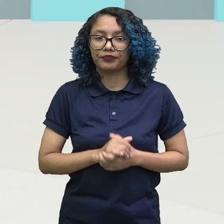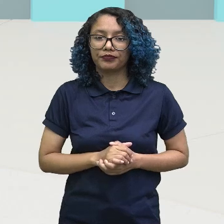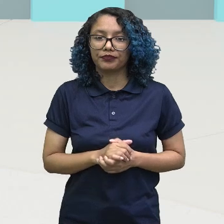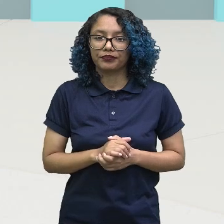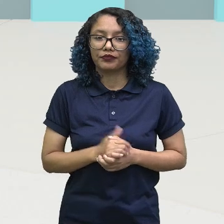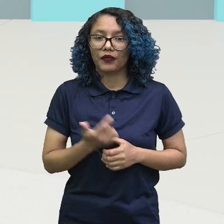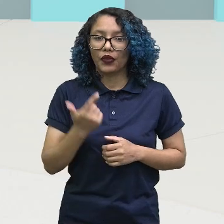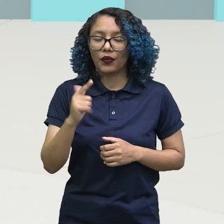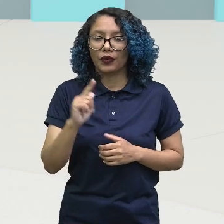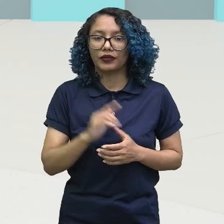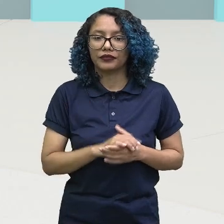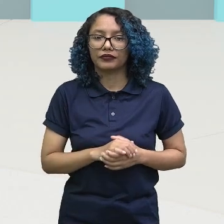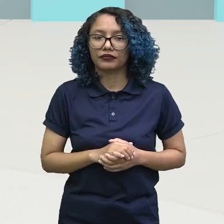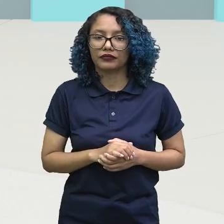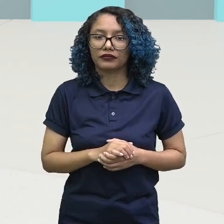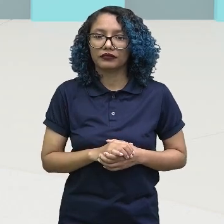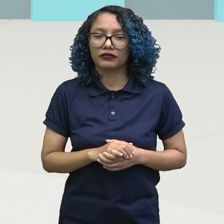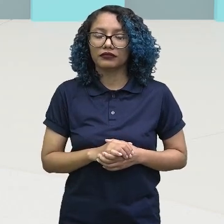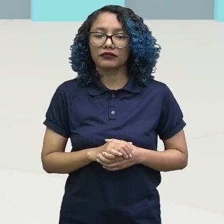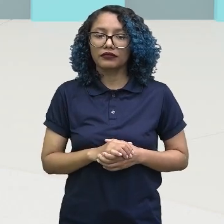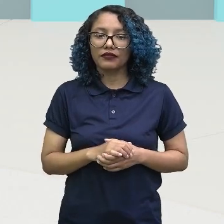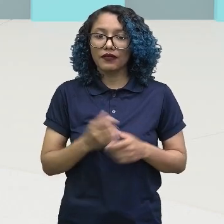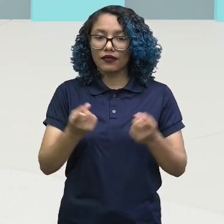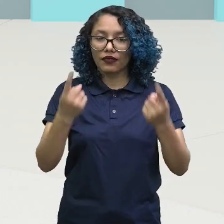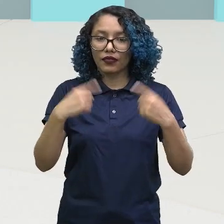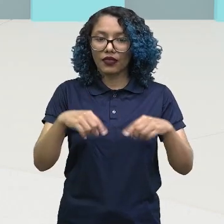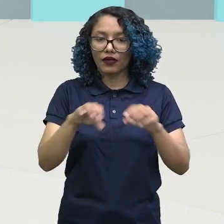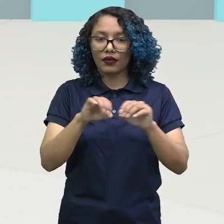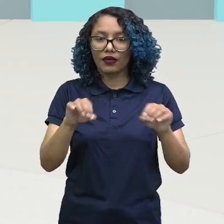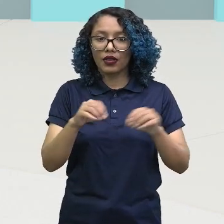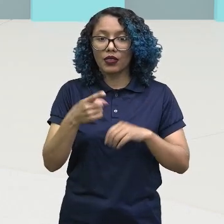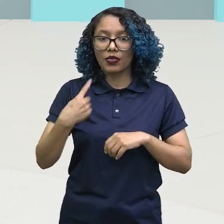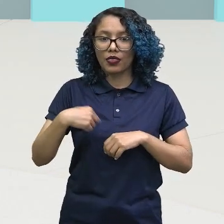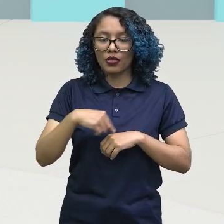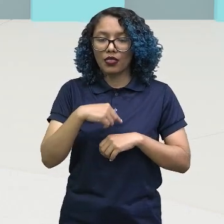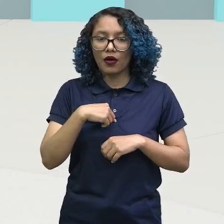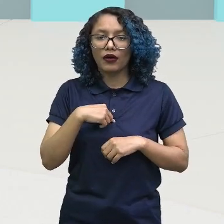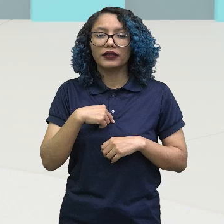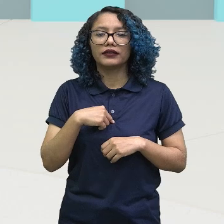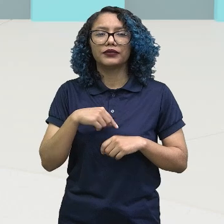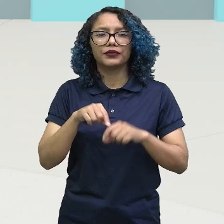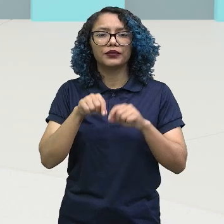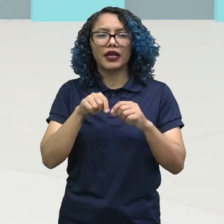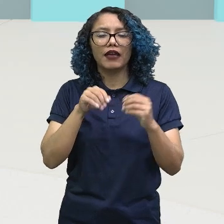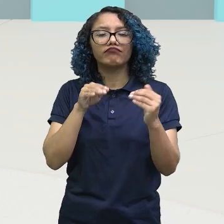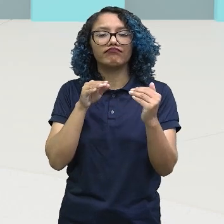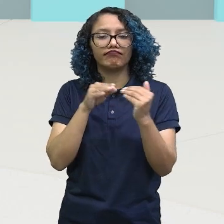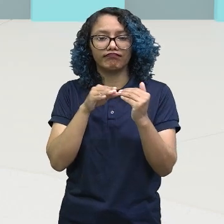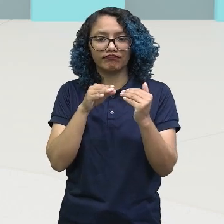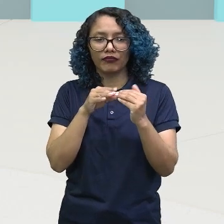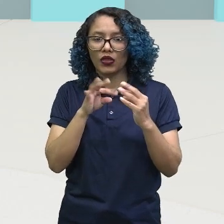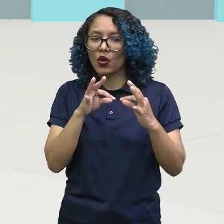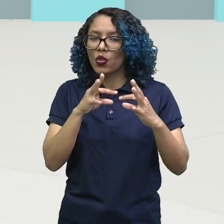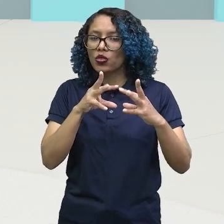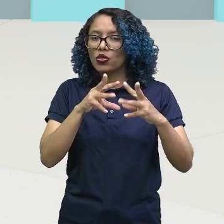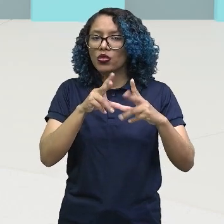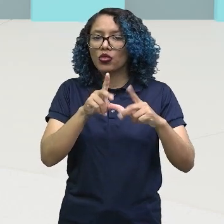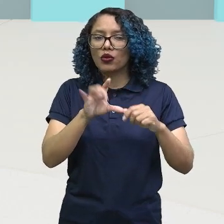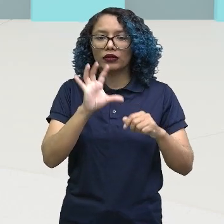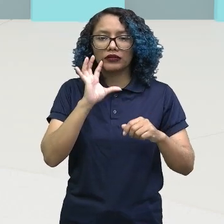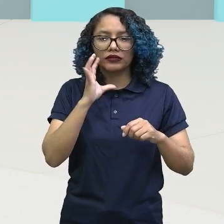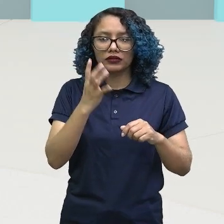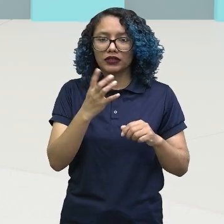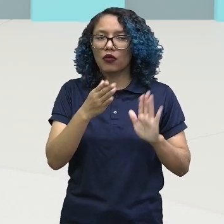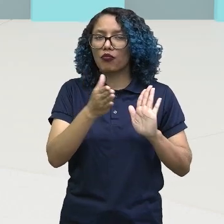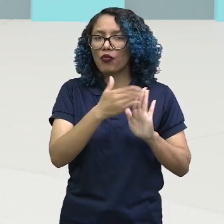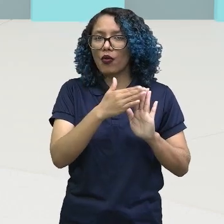o próximo caso. Nós somos favoráveis a todas as soluções que propuserem na